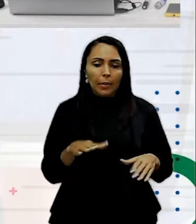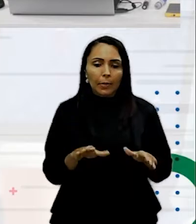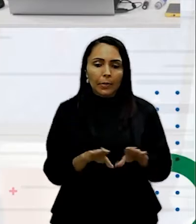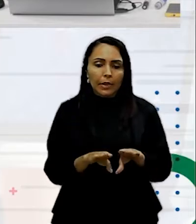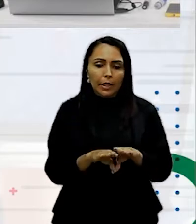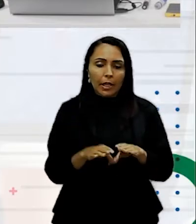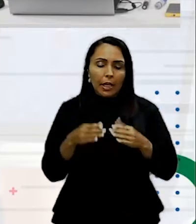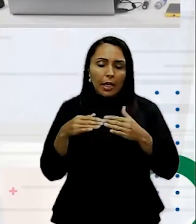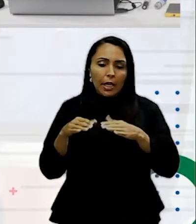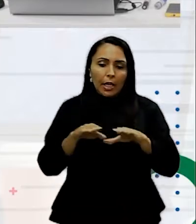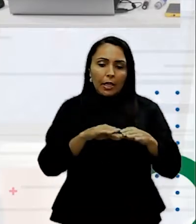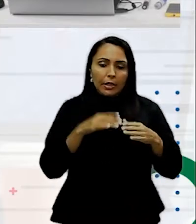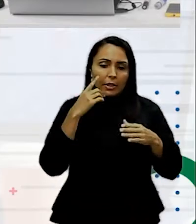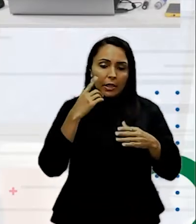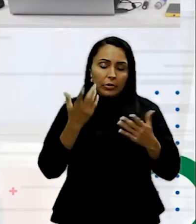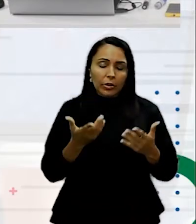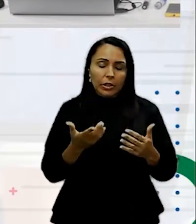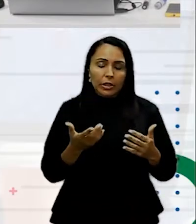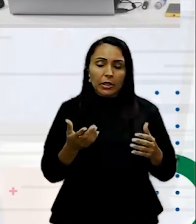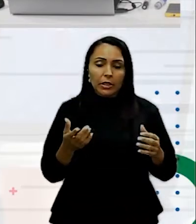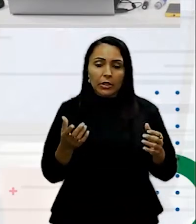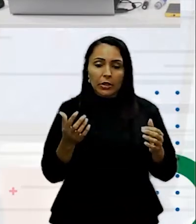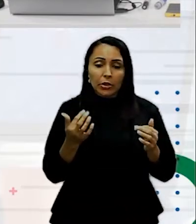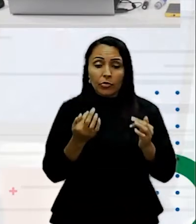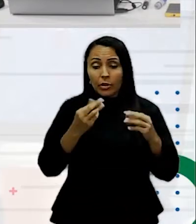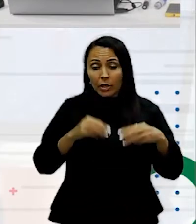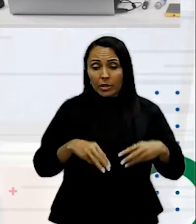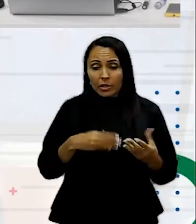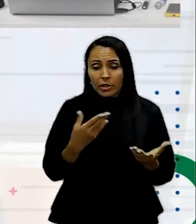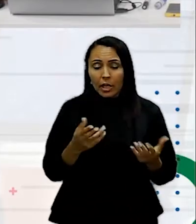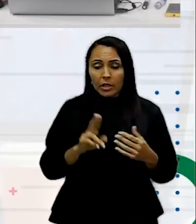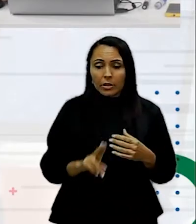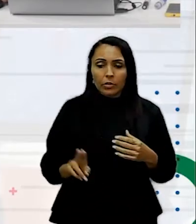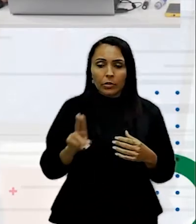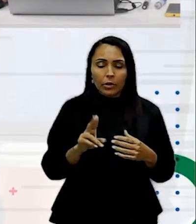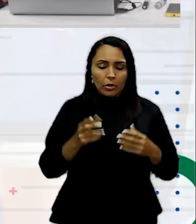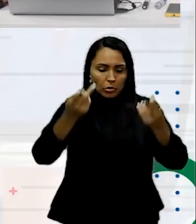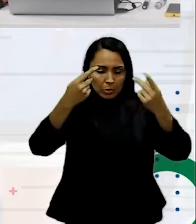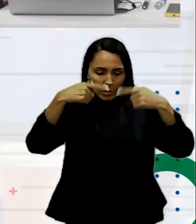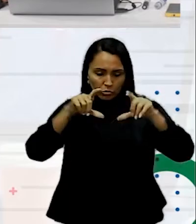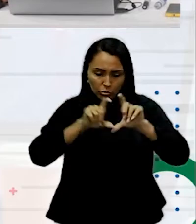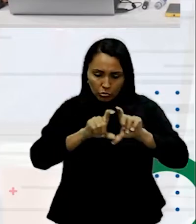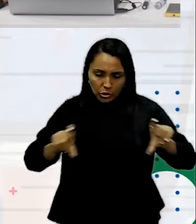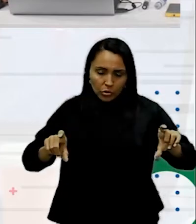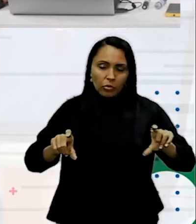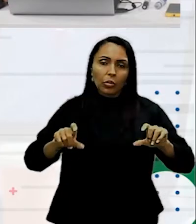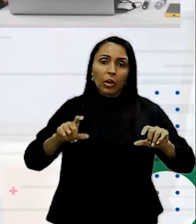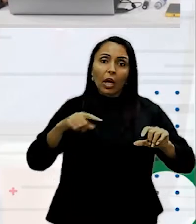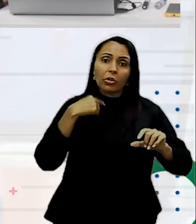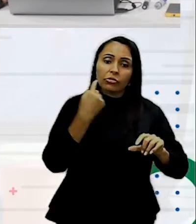e fidelizar esse usuário. Abaixo disso, a gente tem